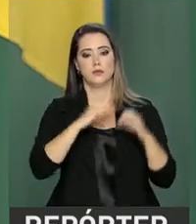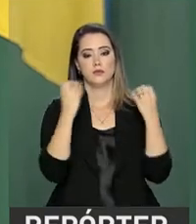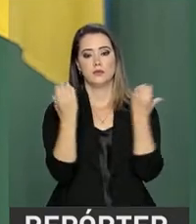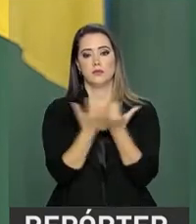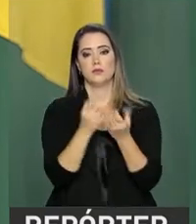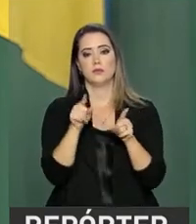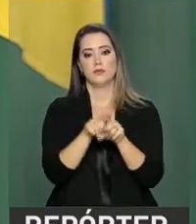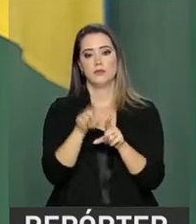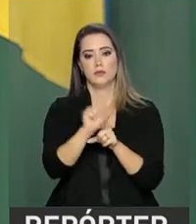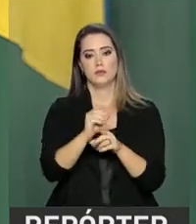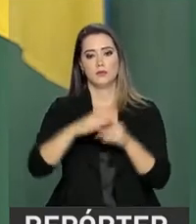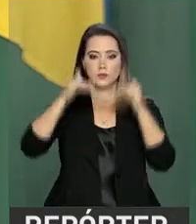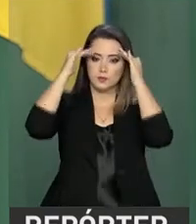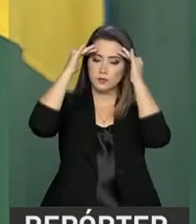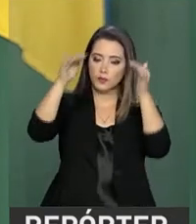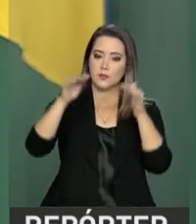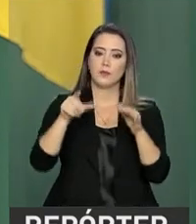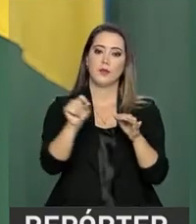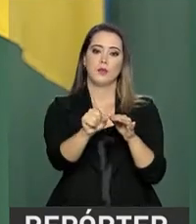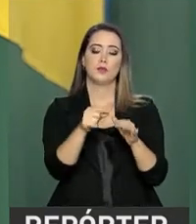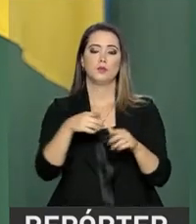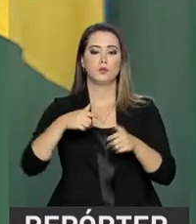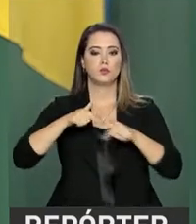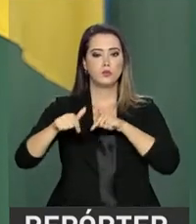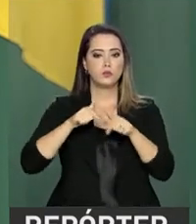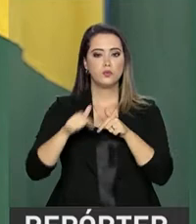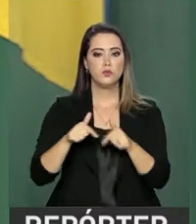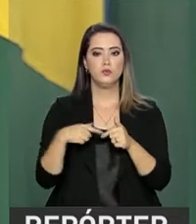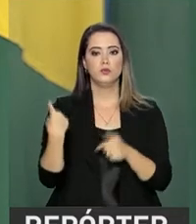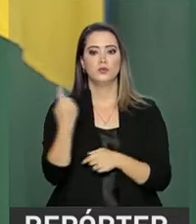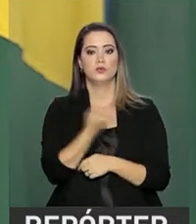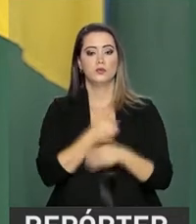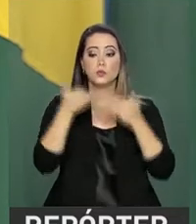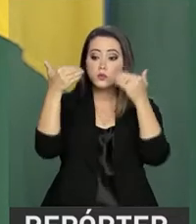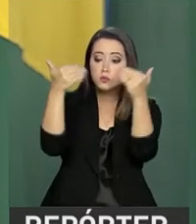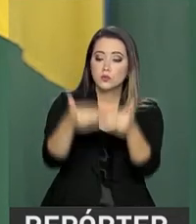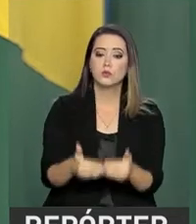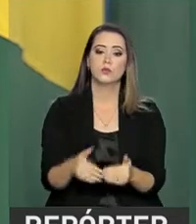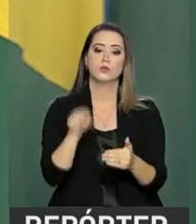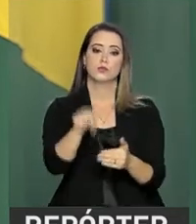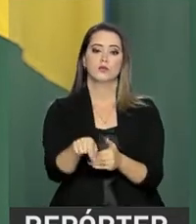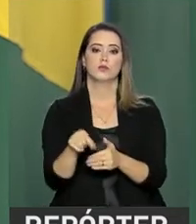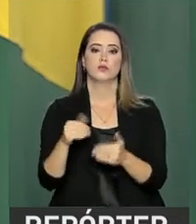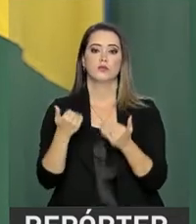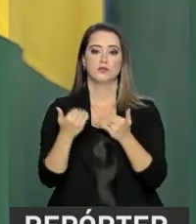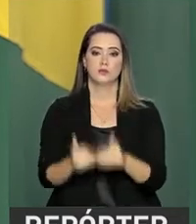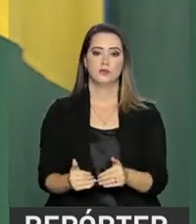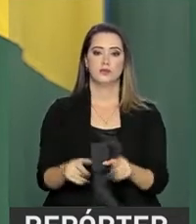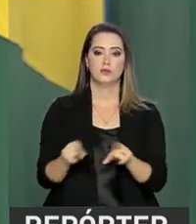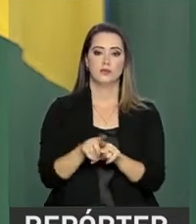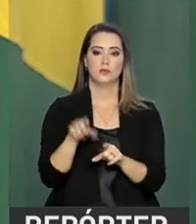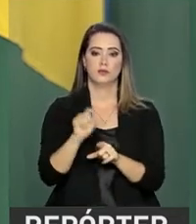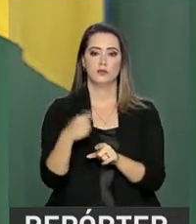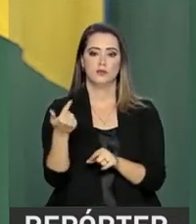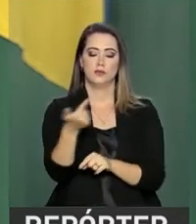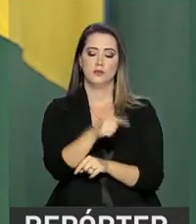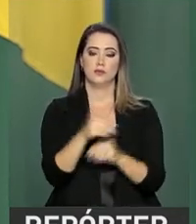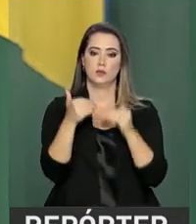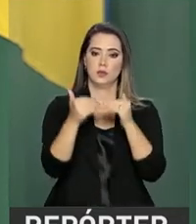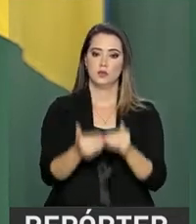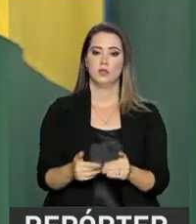cumprindo o seu dever e com batendo de frente nem seria exatamente a sua função